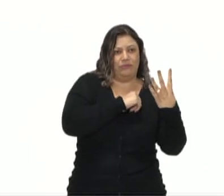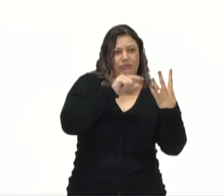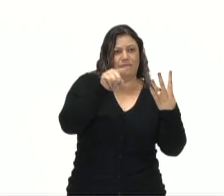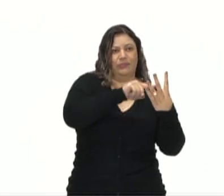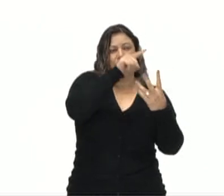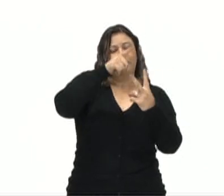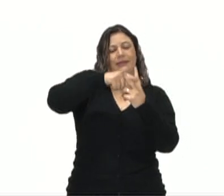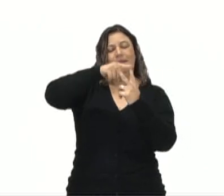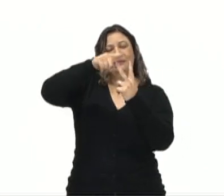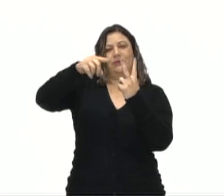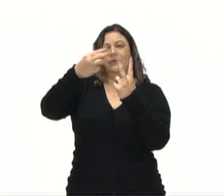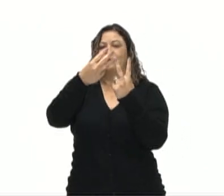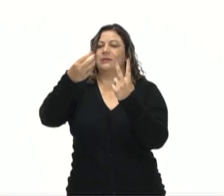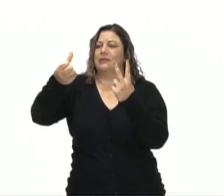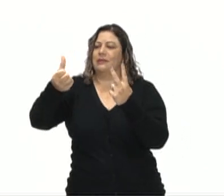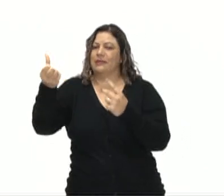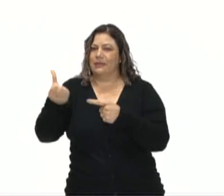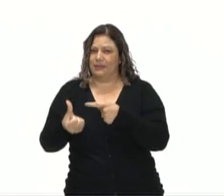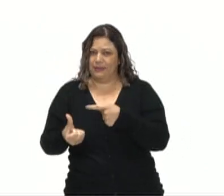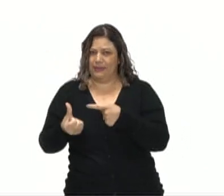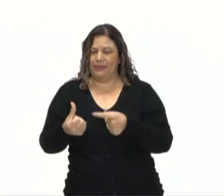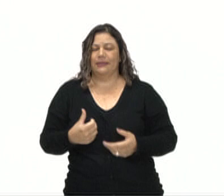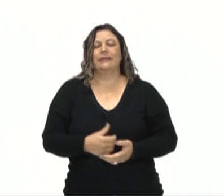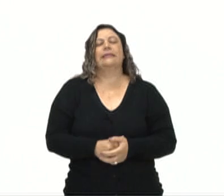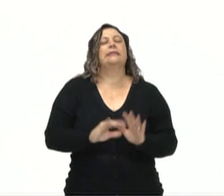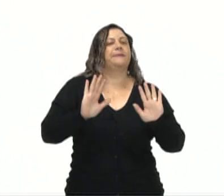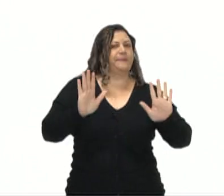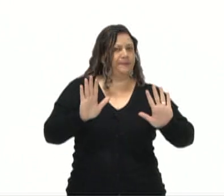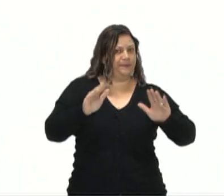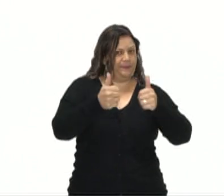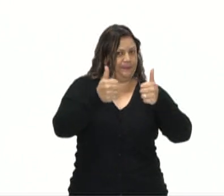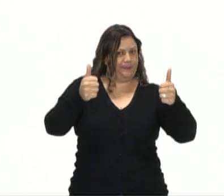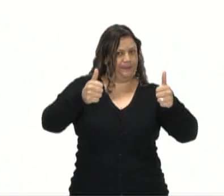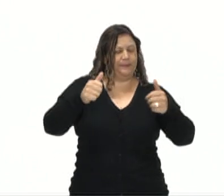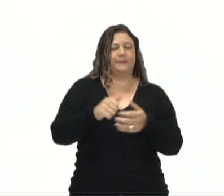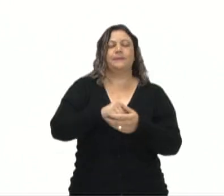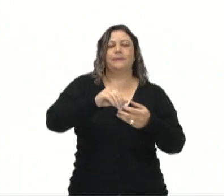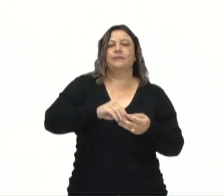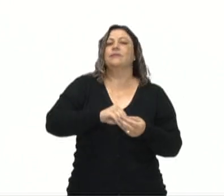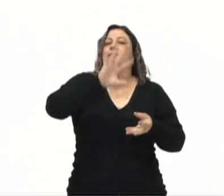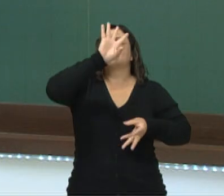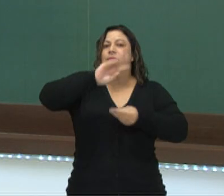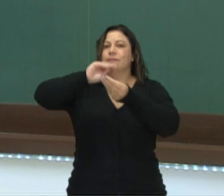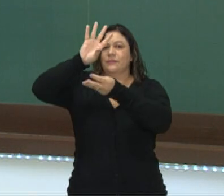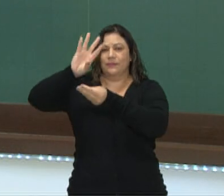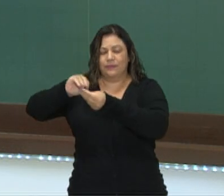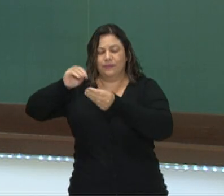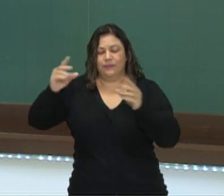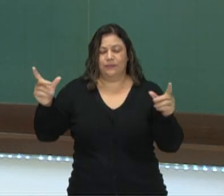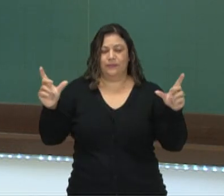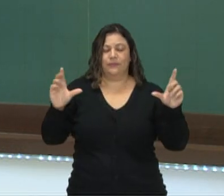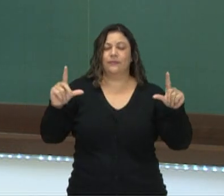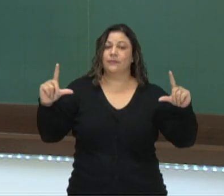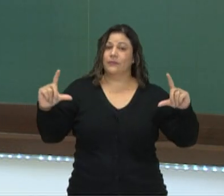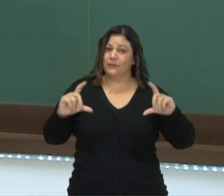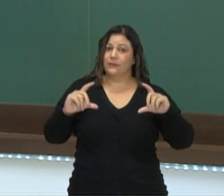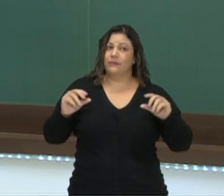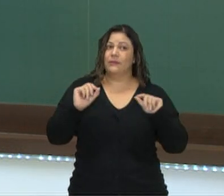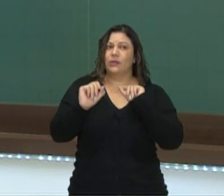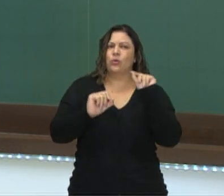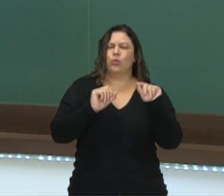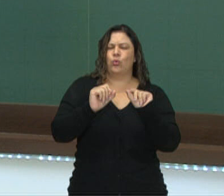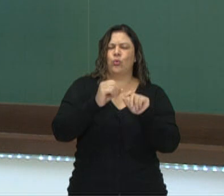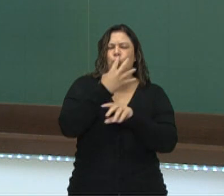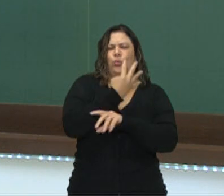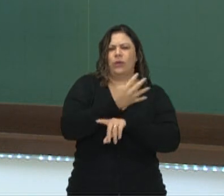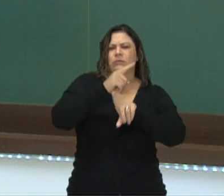já resolvi a potência e a raiz. Agora, eu preciso resolver as multiplicações e divisões. Então, nós temos aqui 4 vezes